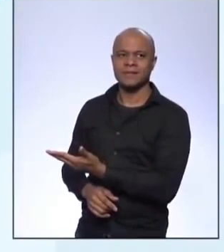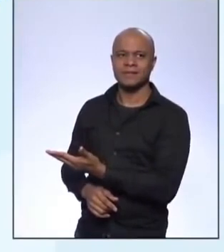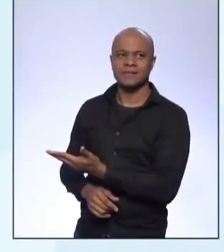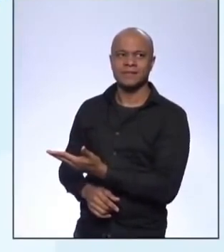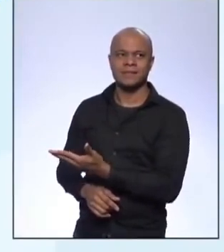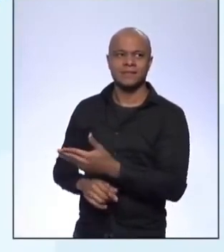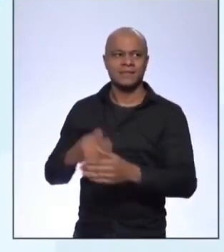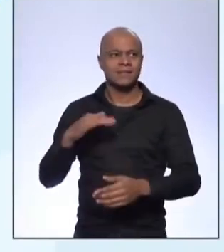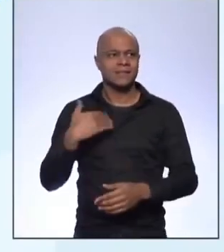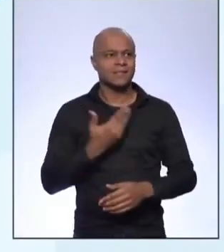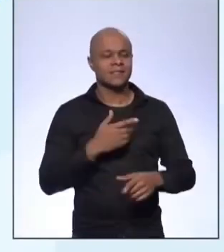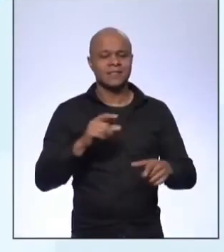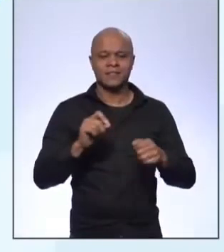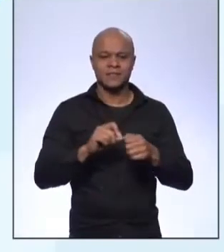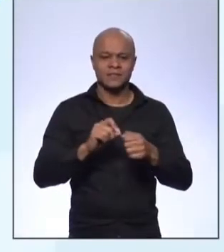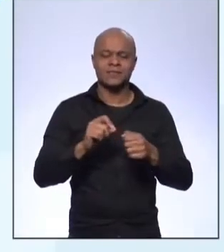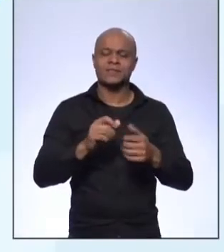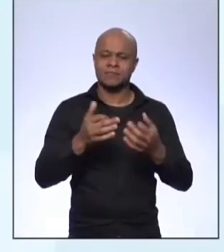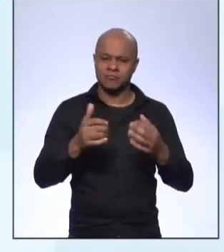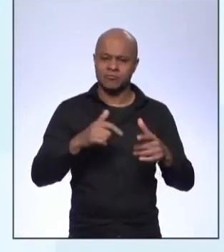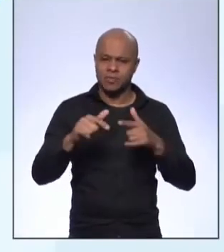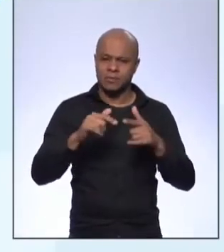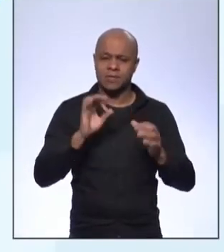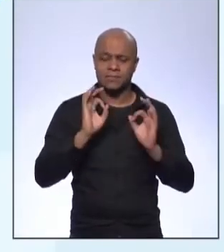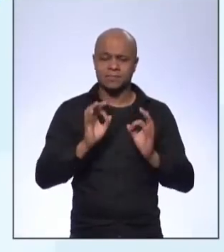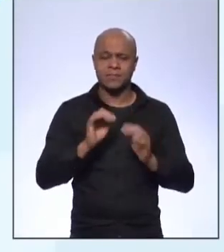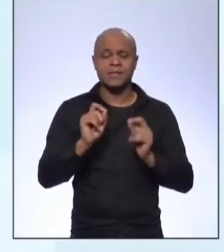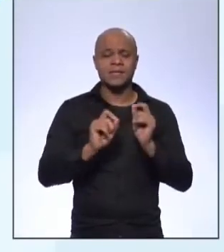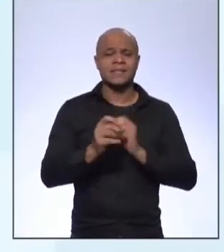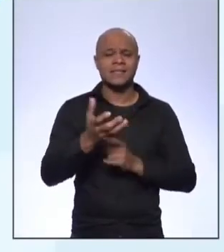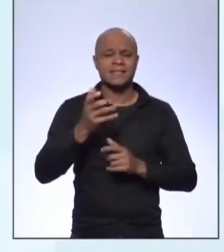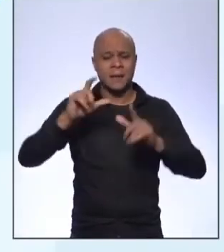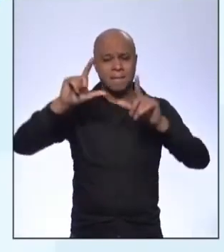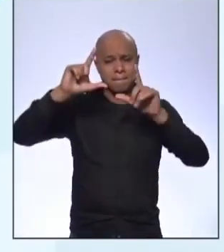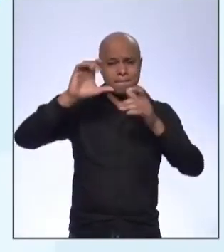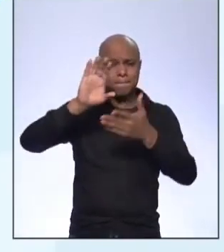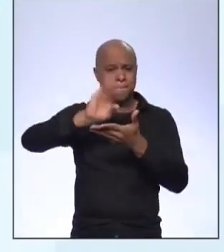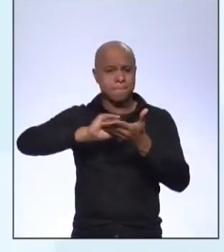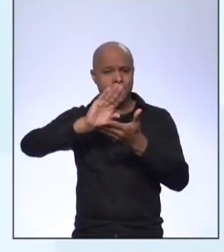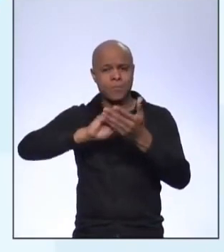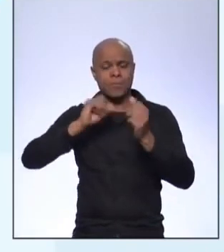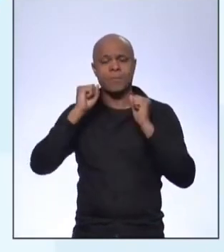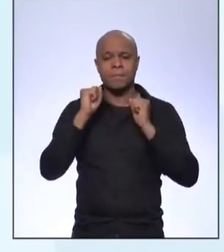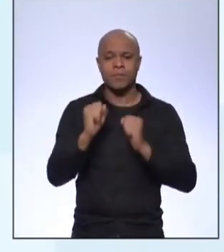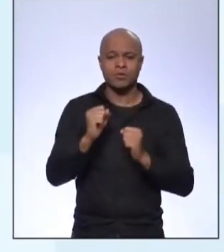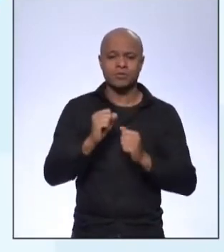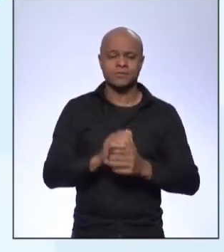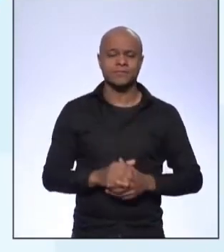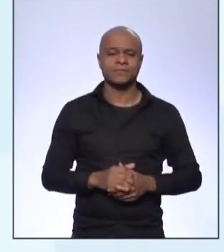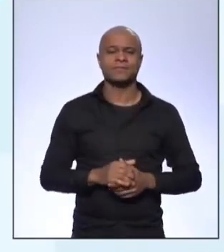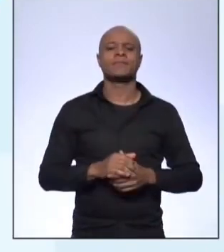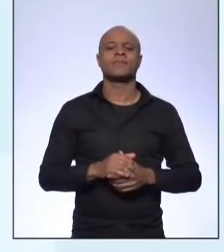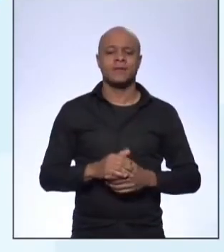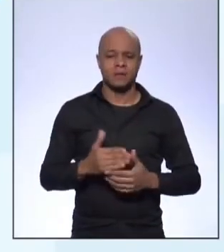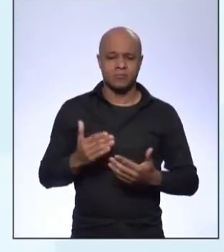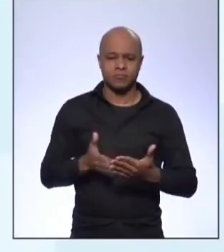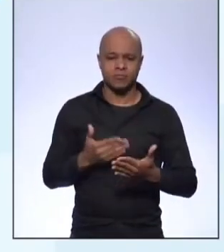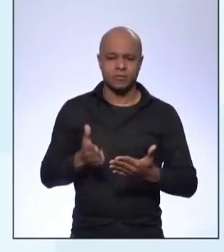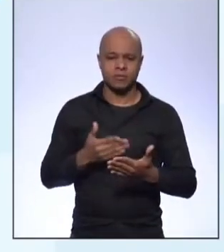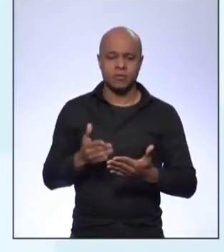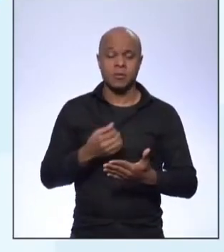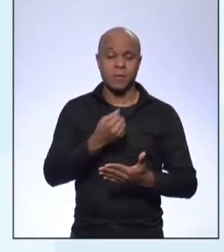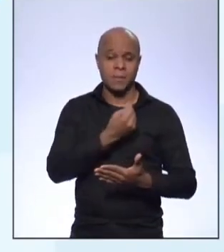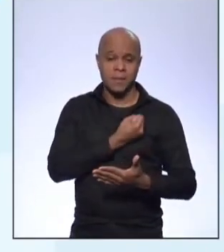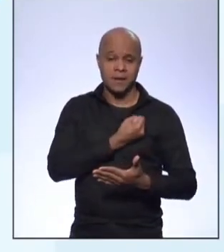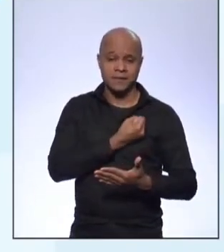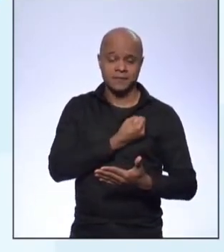gente analisou aí da obra do Diego Rivera, tá? Quem quiser dar o print na tela nesse momento, tá? Tá no caderno do aluno, nas